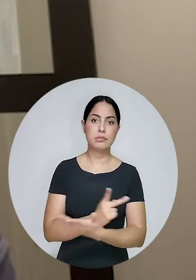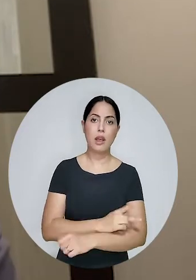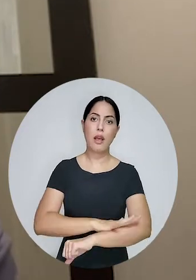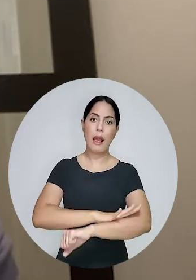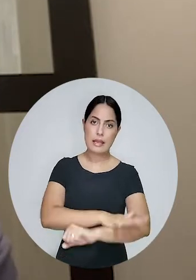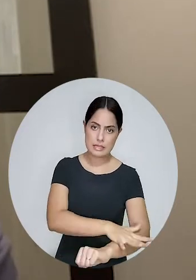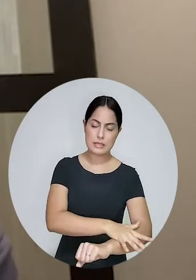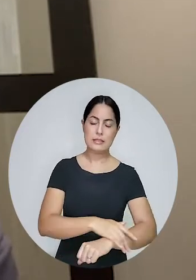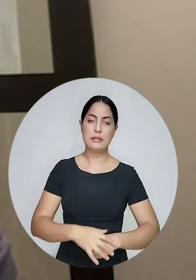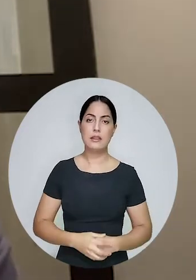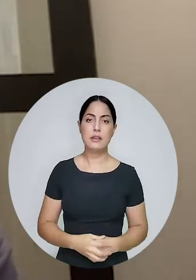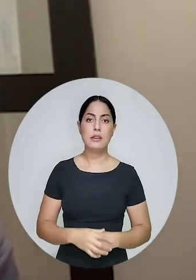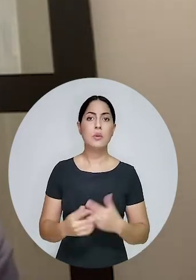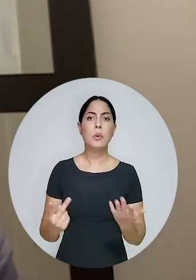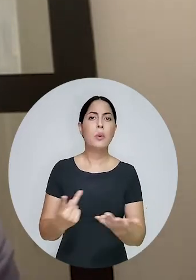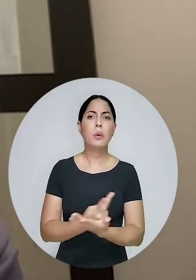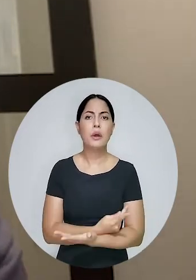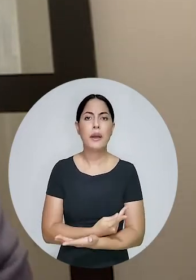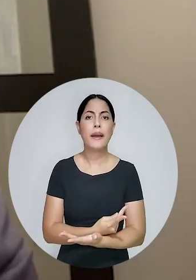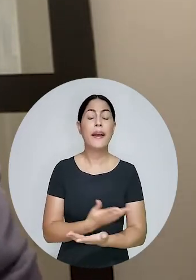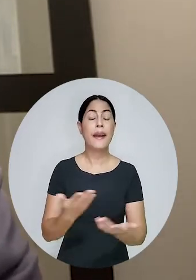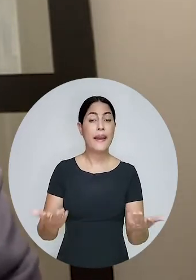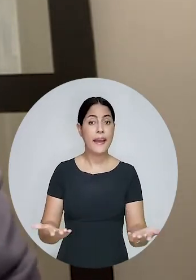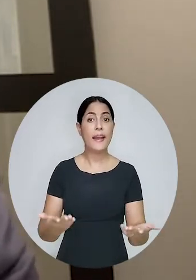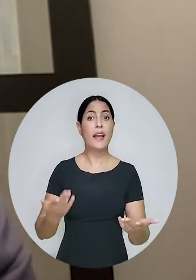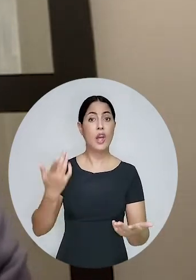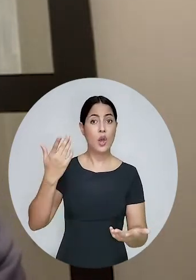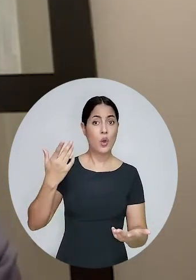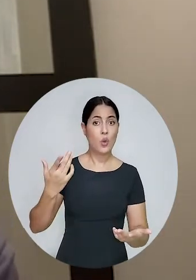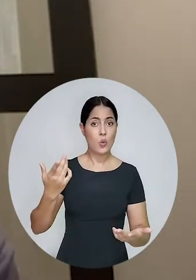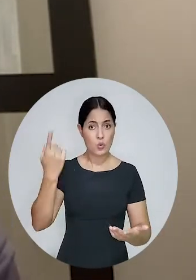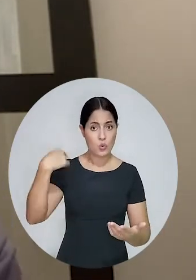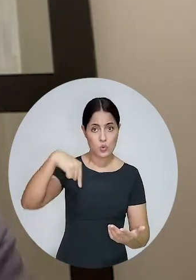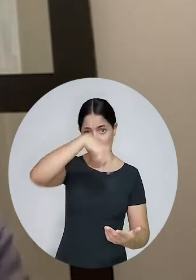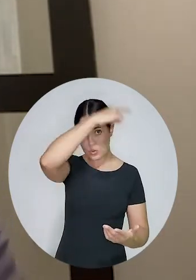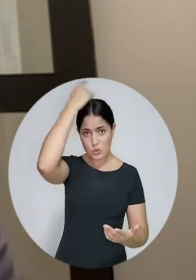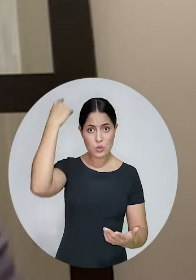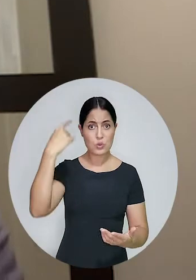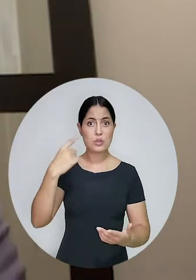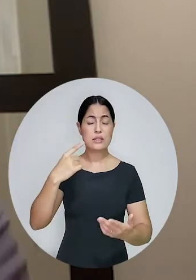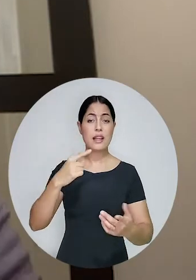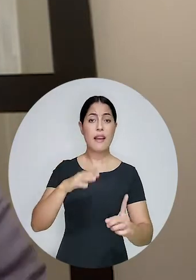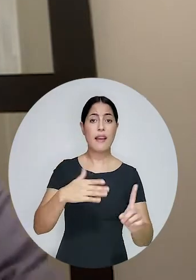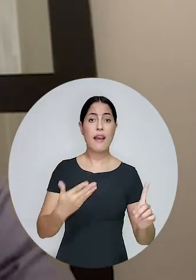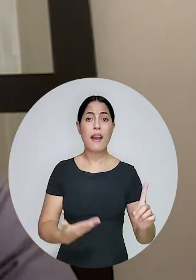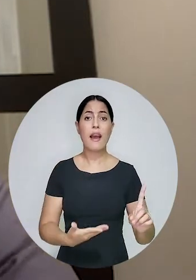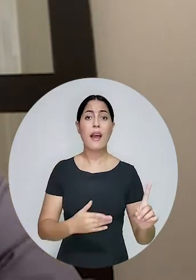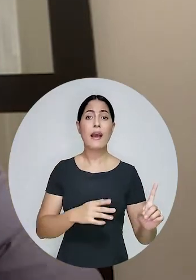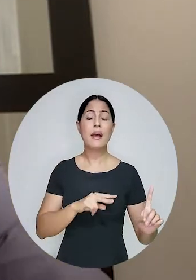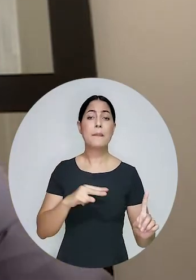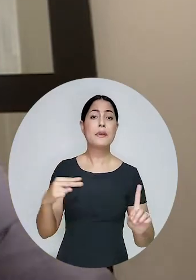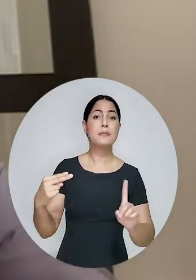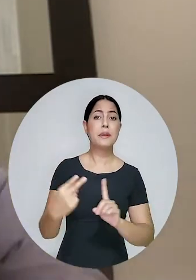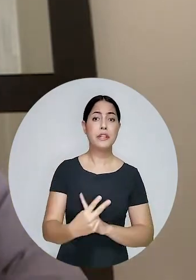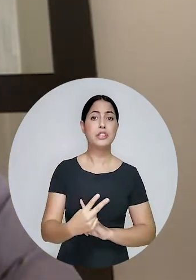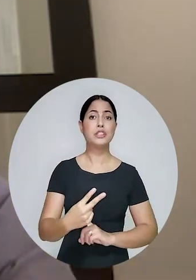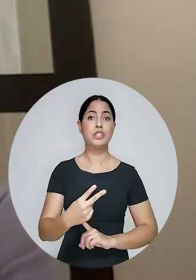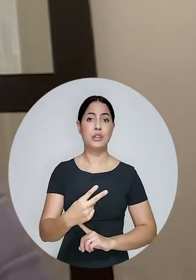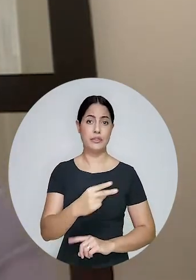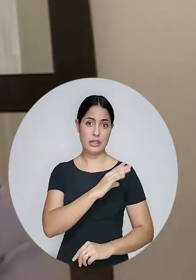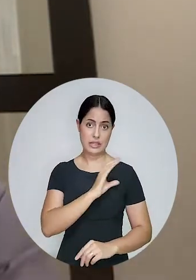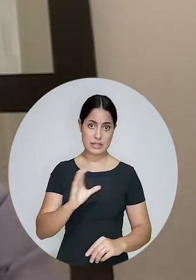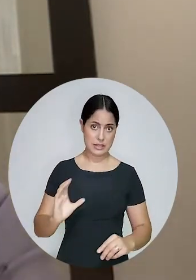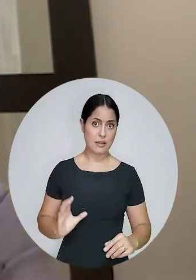que o entendimento sobre o sagrado é eurocêntrico, é sempre o sagrado